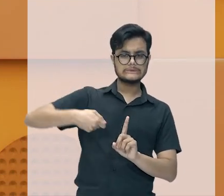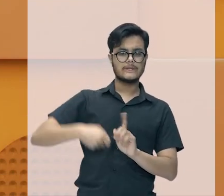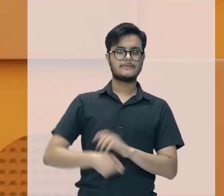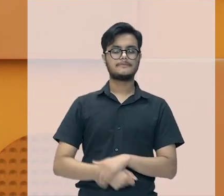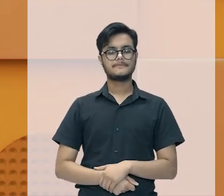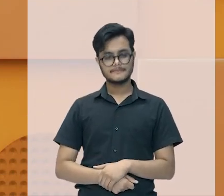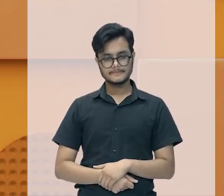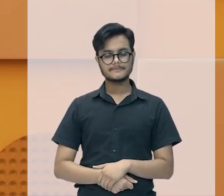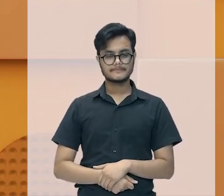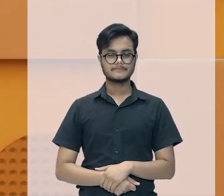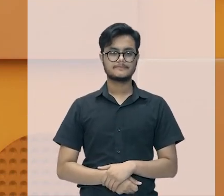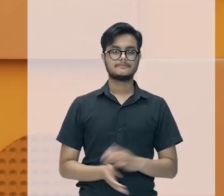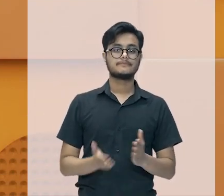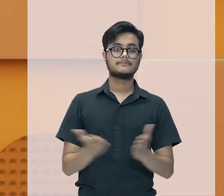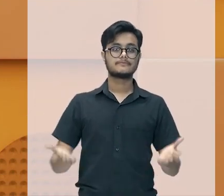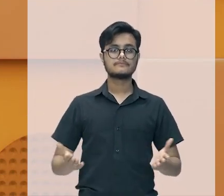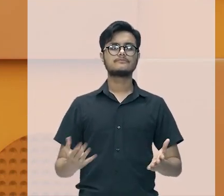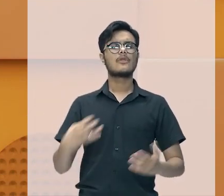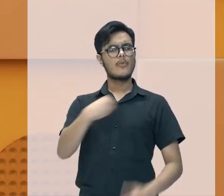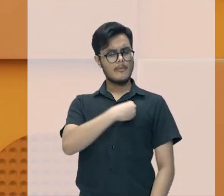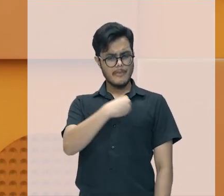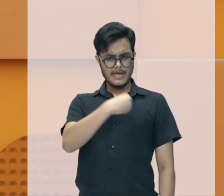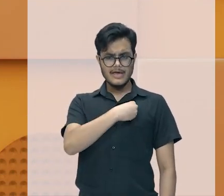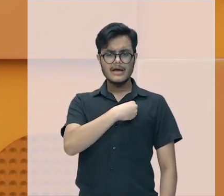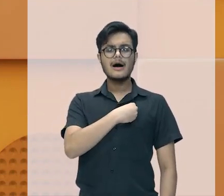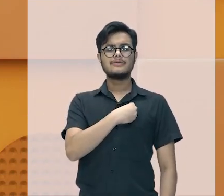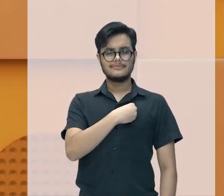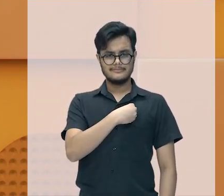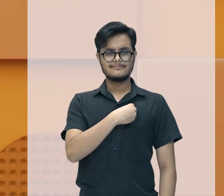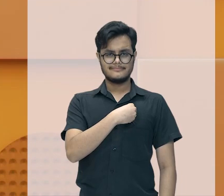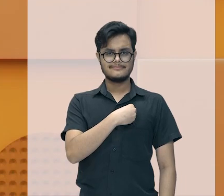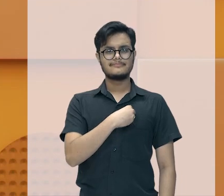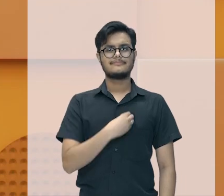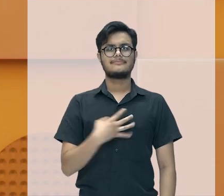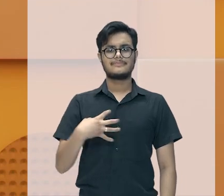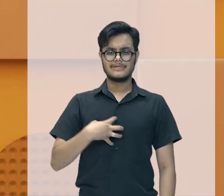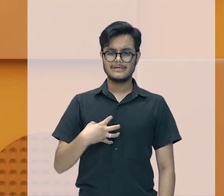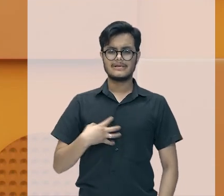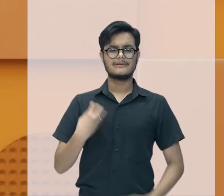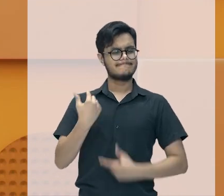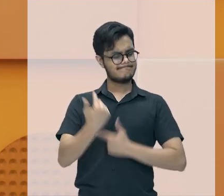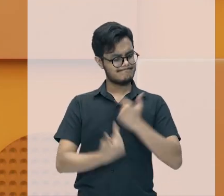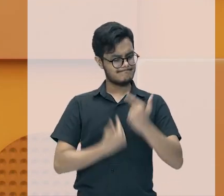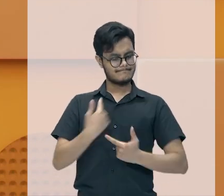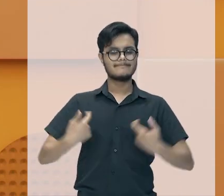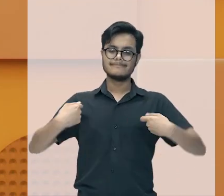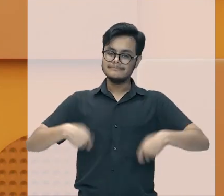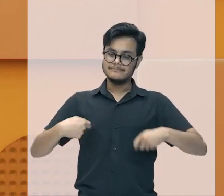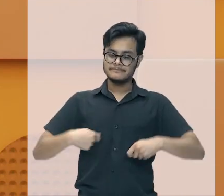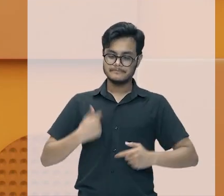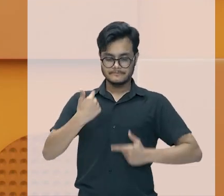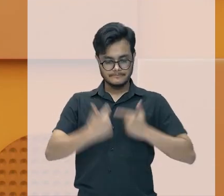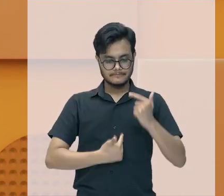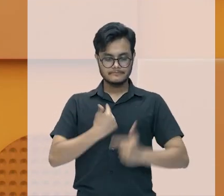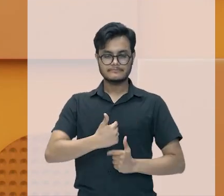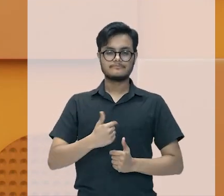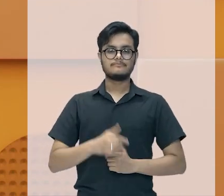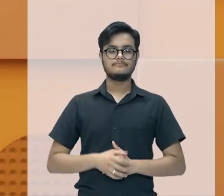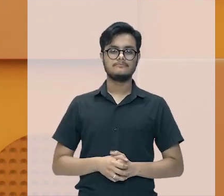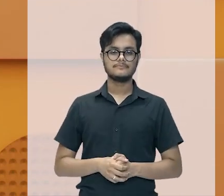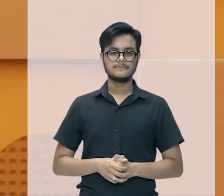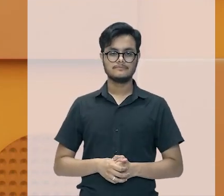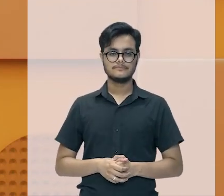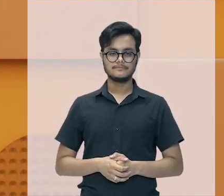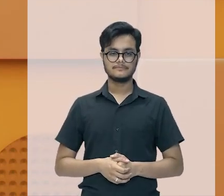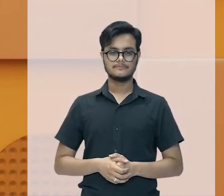o quê também, né? É como se fosse aí uma forma da gente começar a exercer, então, o trabalho em si.